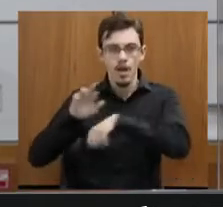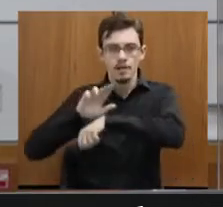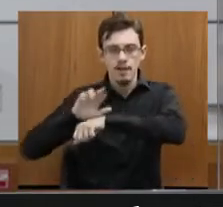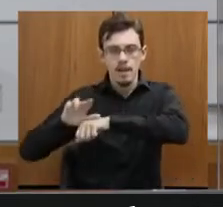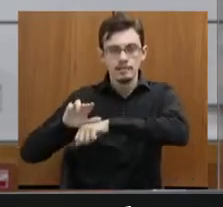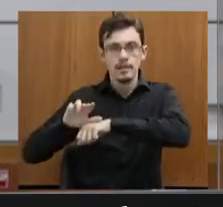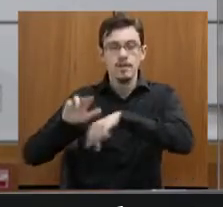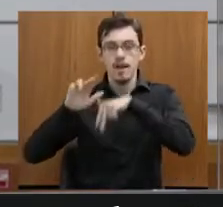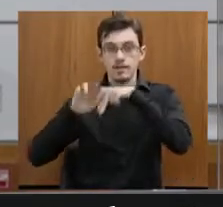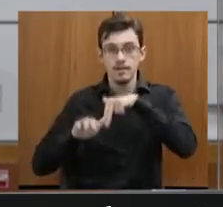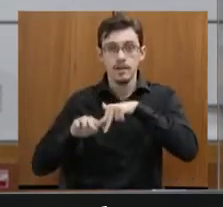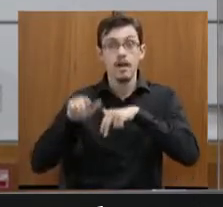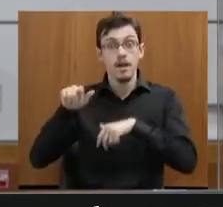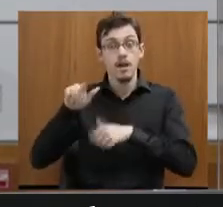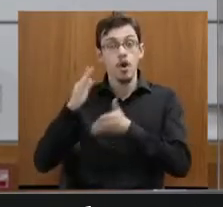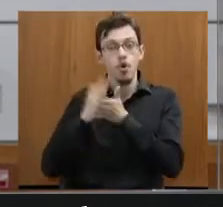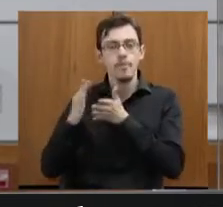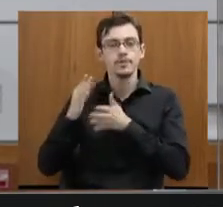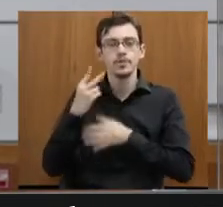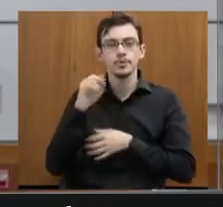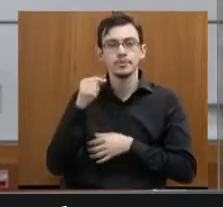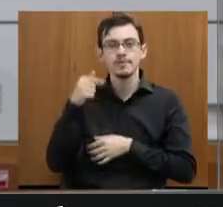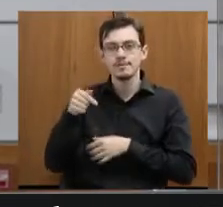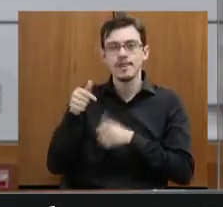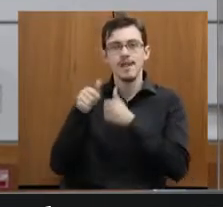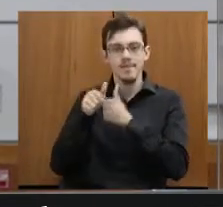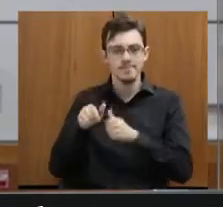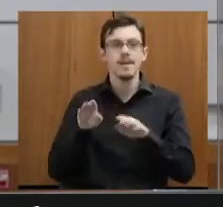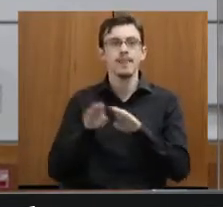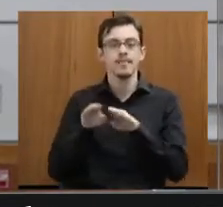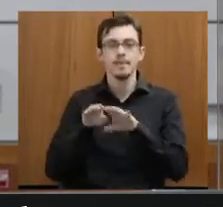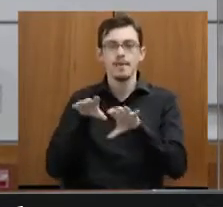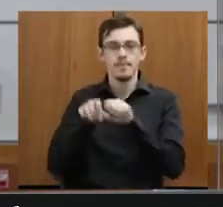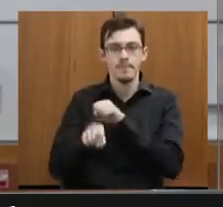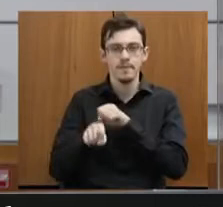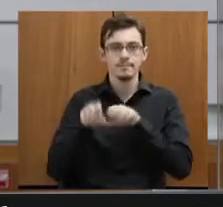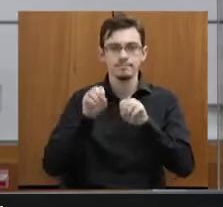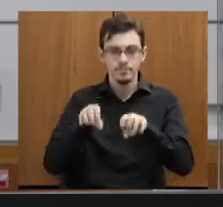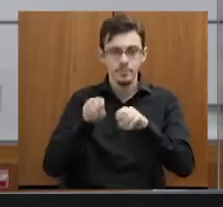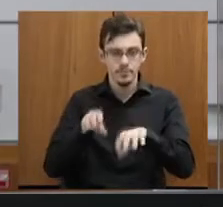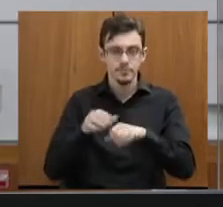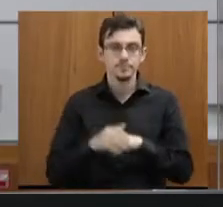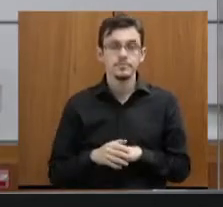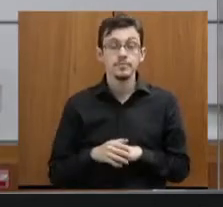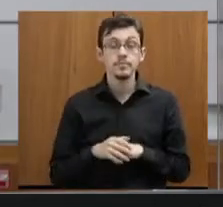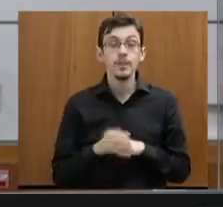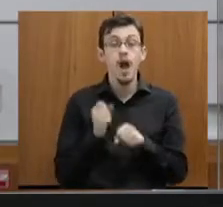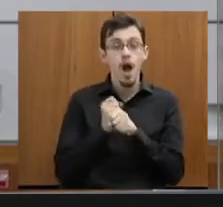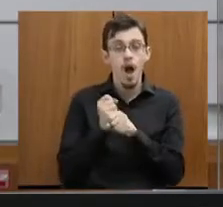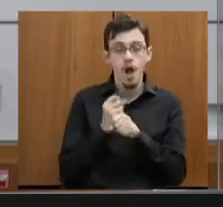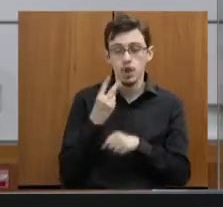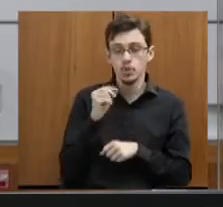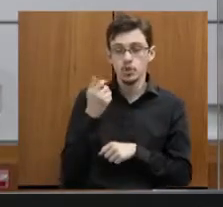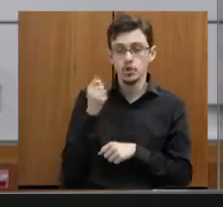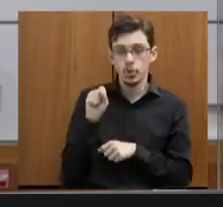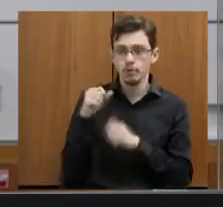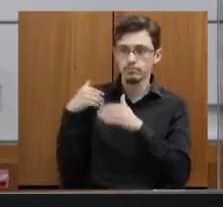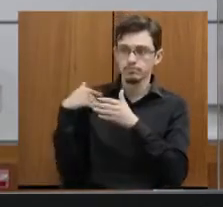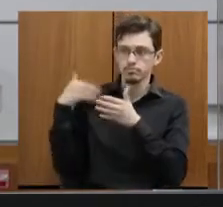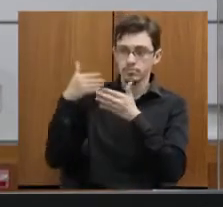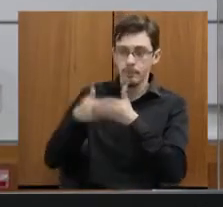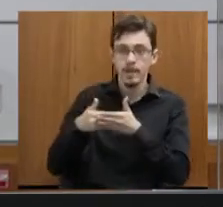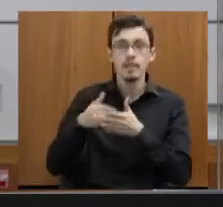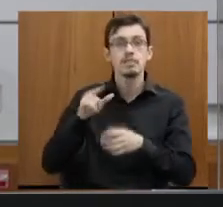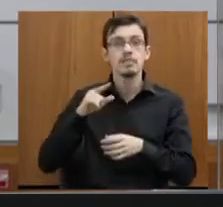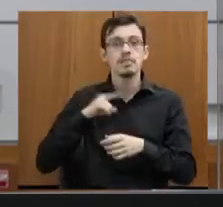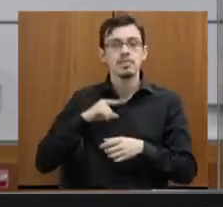ela acompanhou desde 2017 essa capacitação e formação de 2018 para cá é nós fizemos uma capacitação